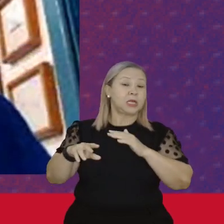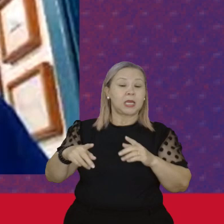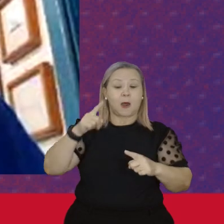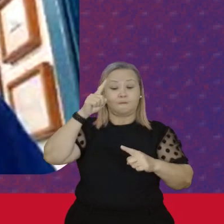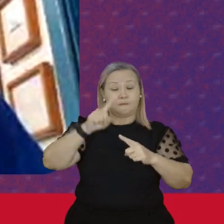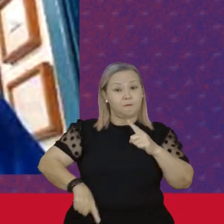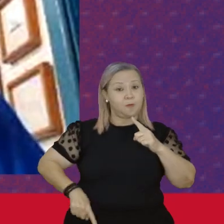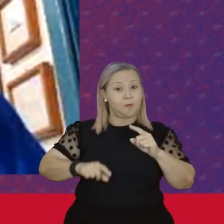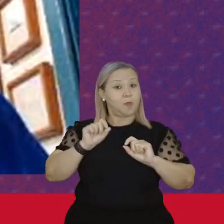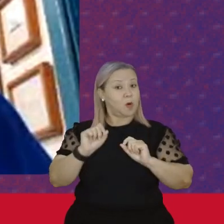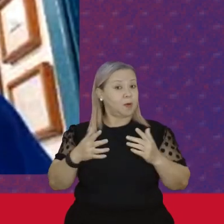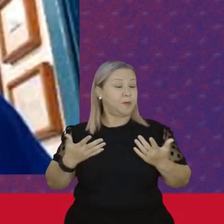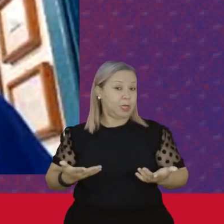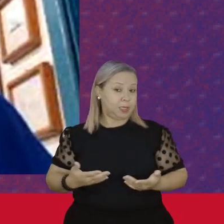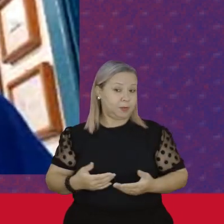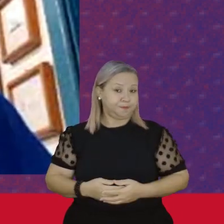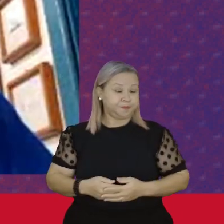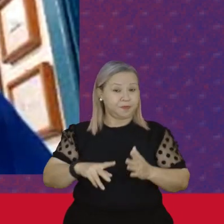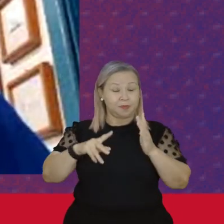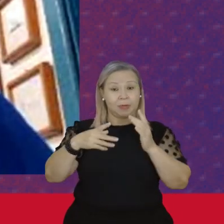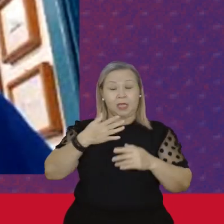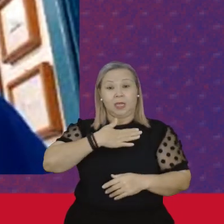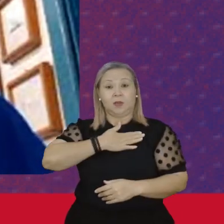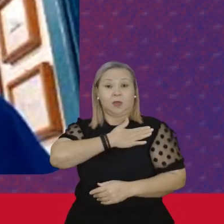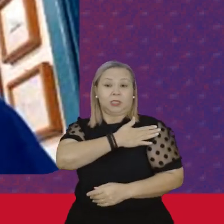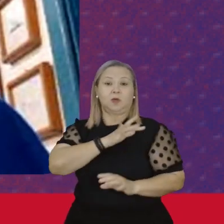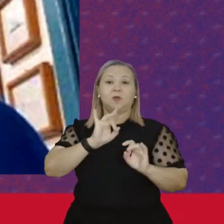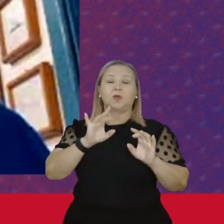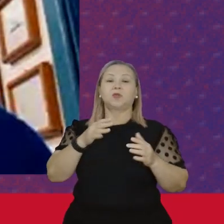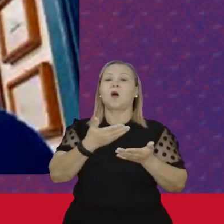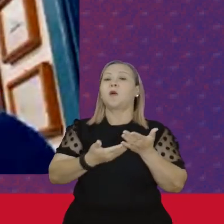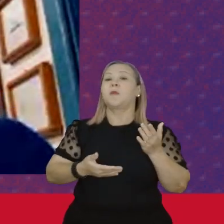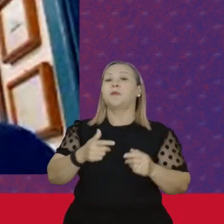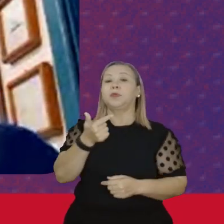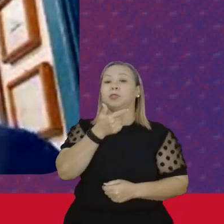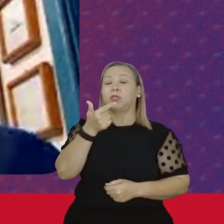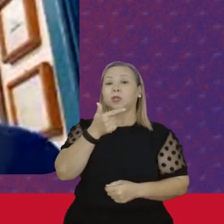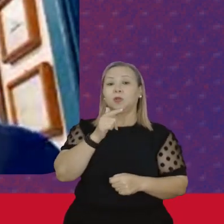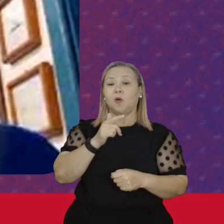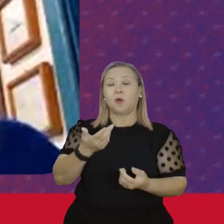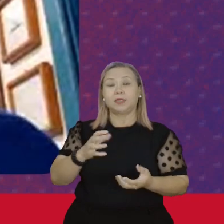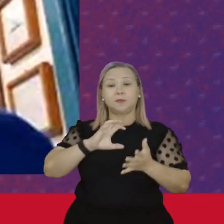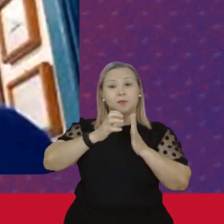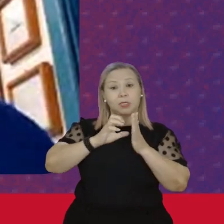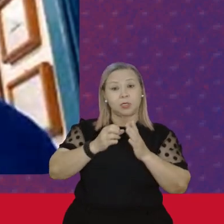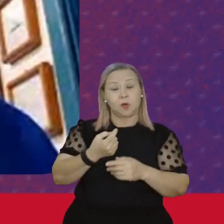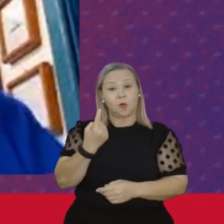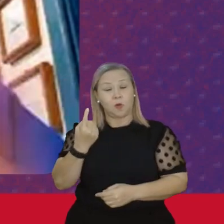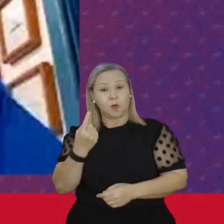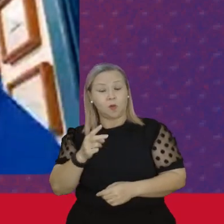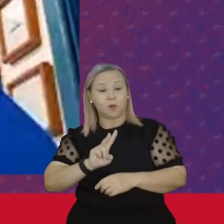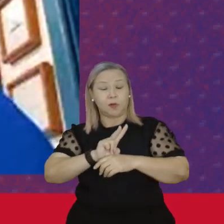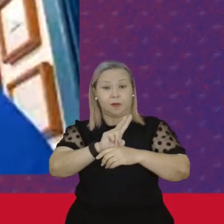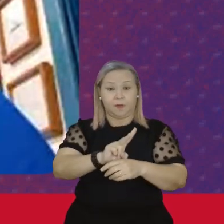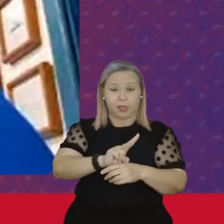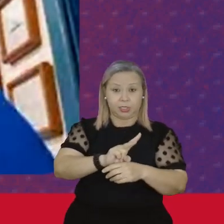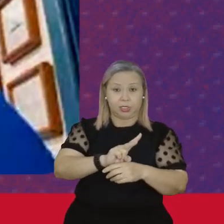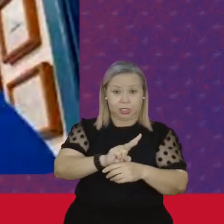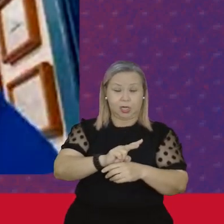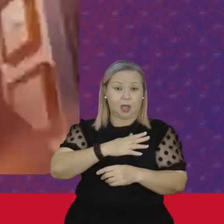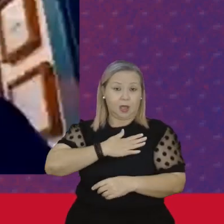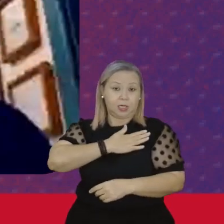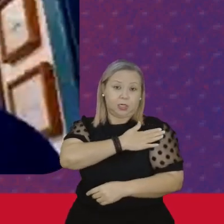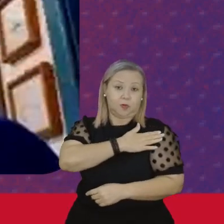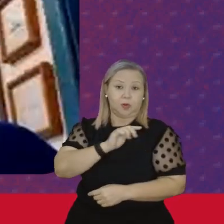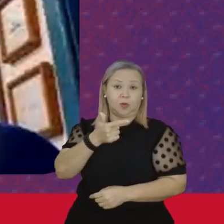proibidos, né? A ditadura só permitia dois partidos, um que defendia a ditadura e o outro que